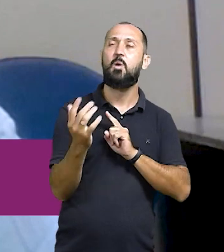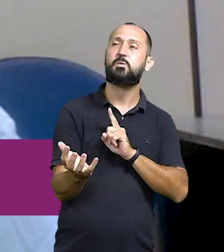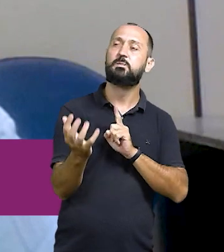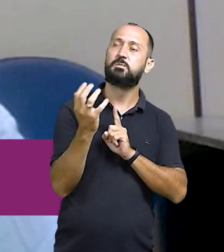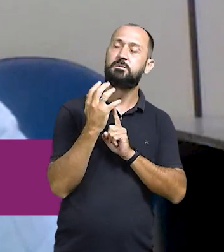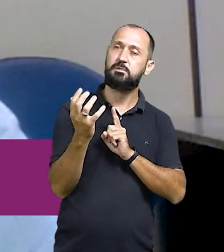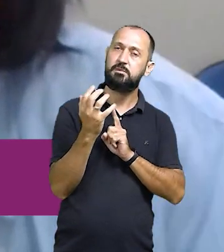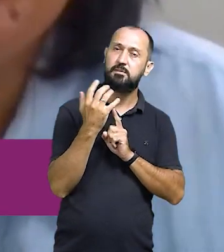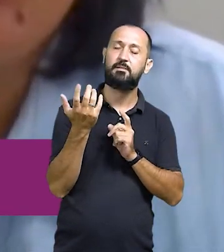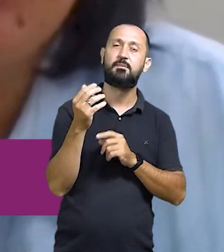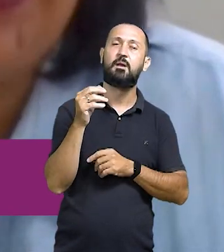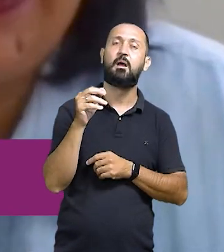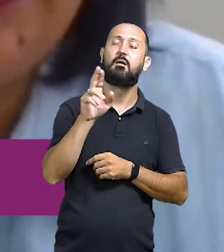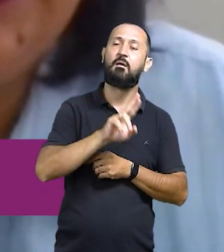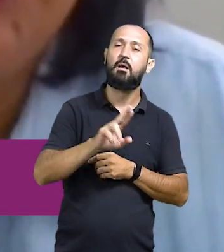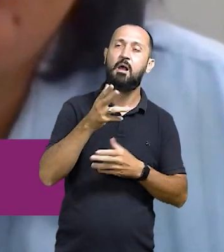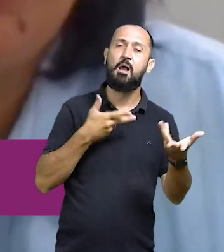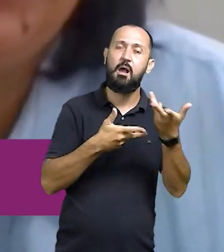desafio